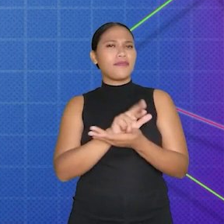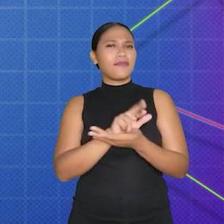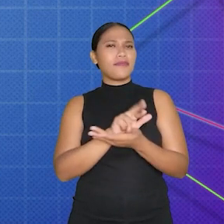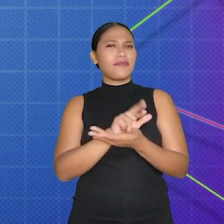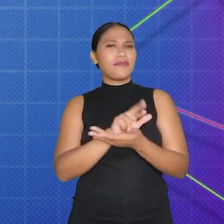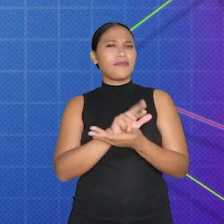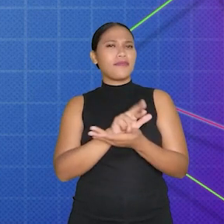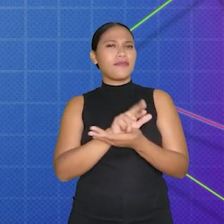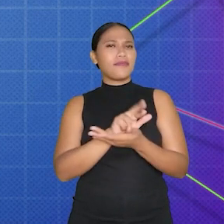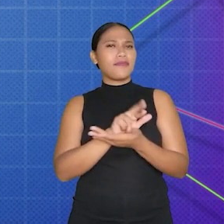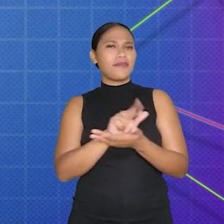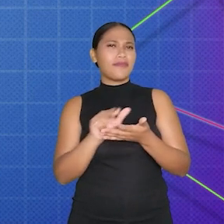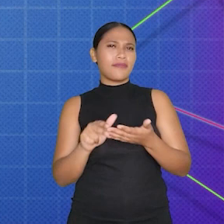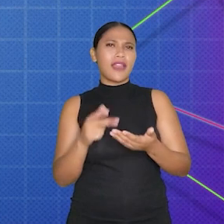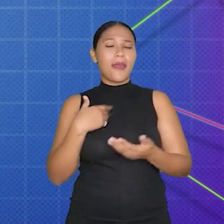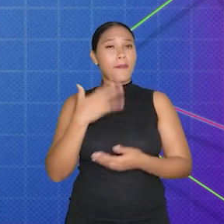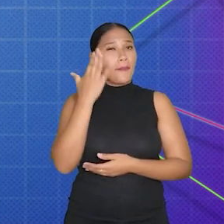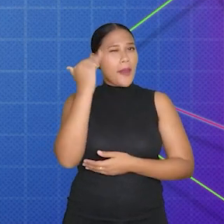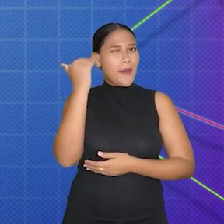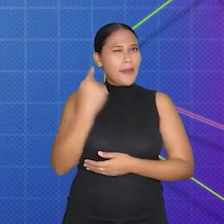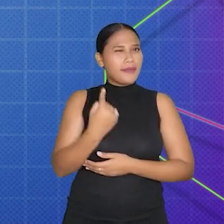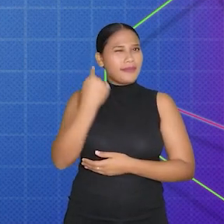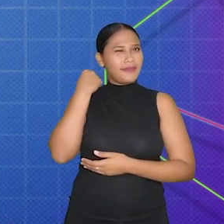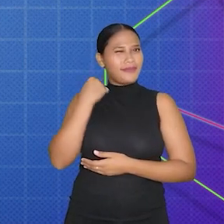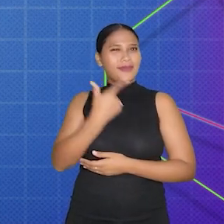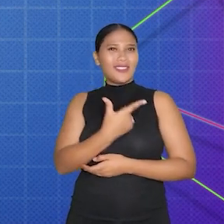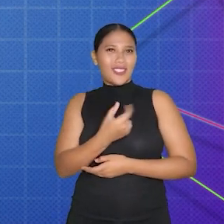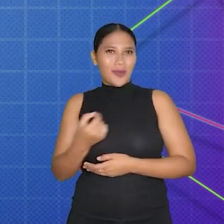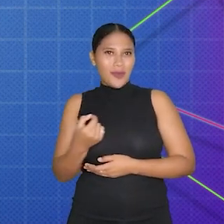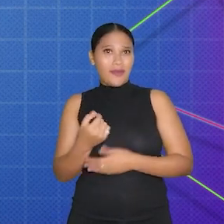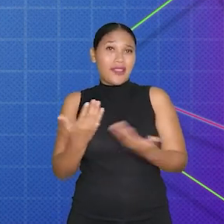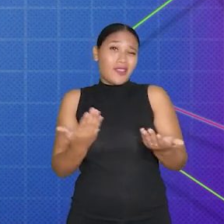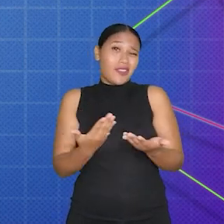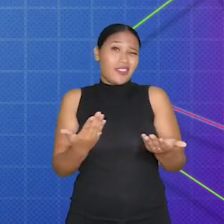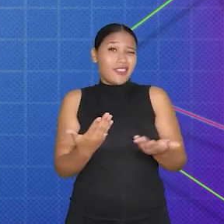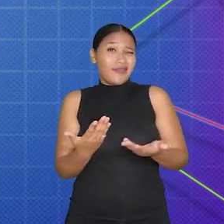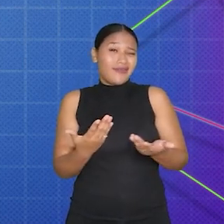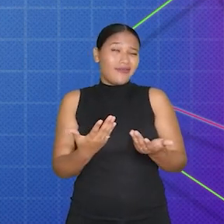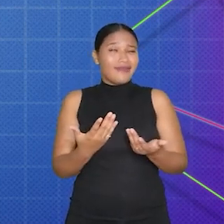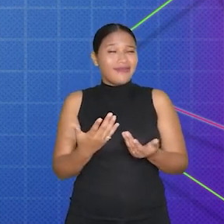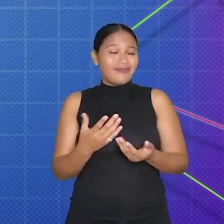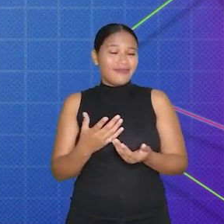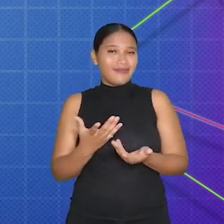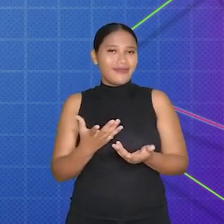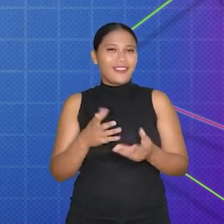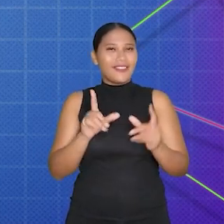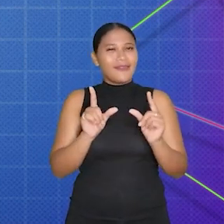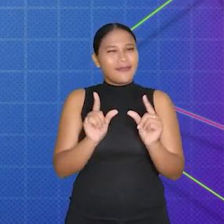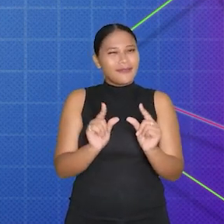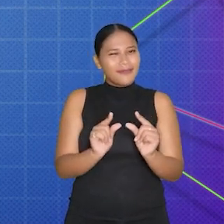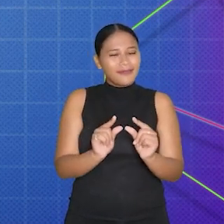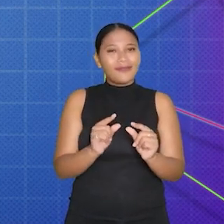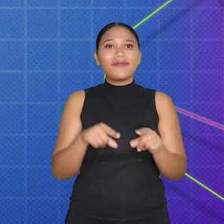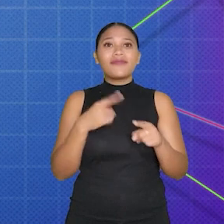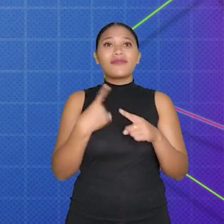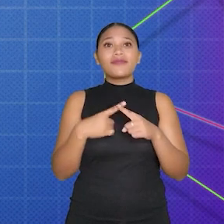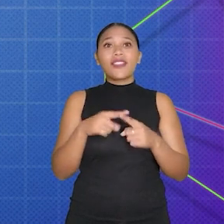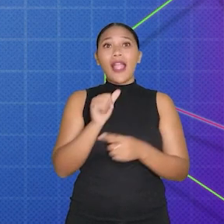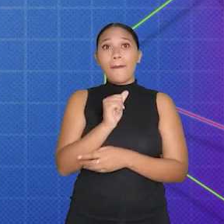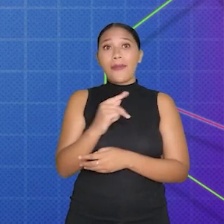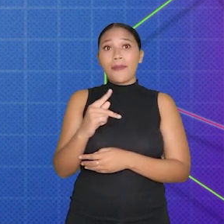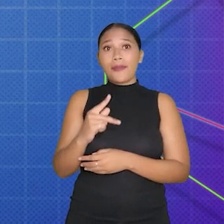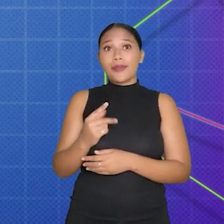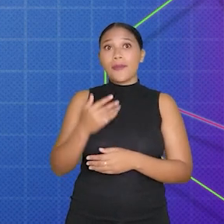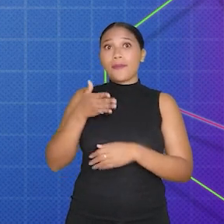portais citados. Esses portais foram populares no início dos anos 2000, mas hoje em dia são menos comuns, à medida que as